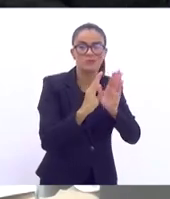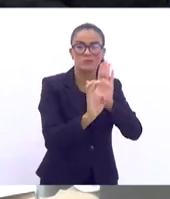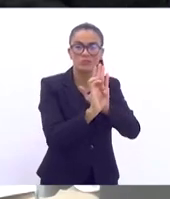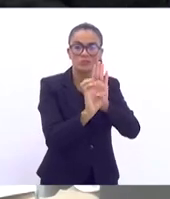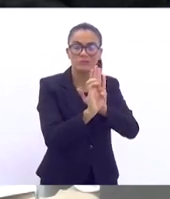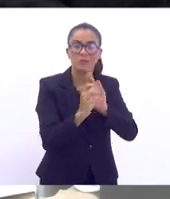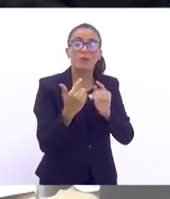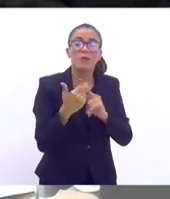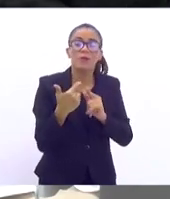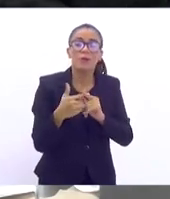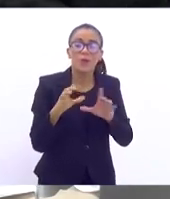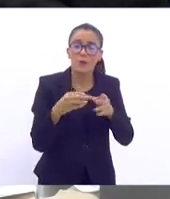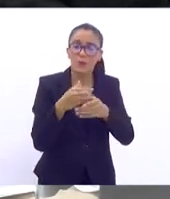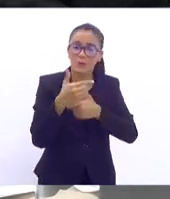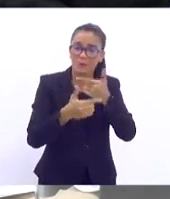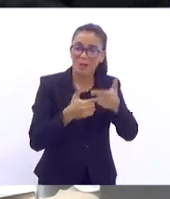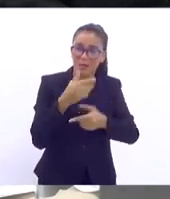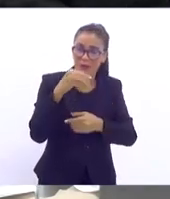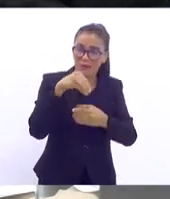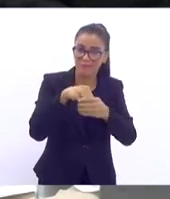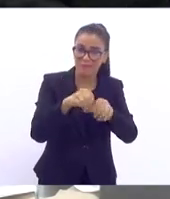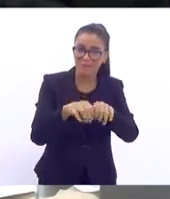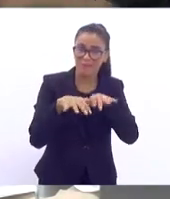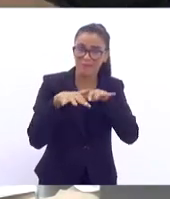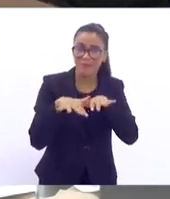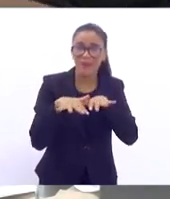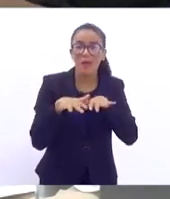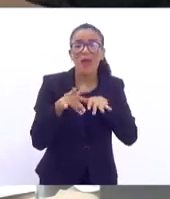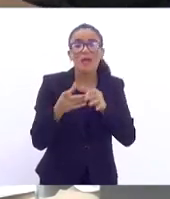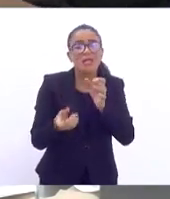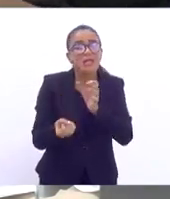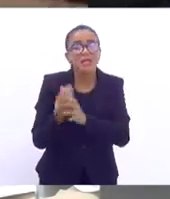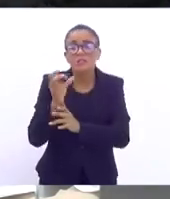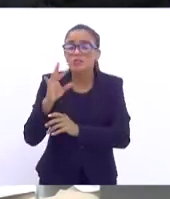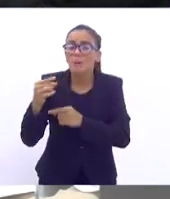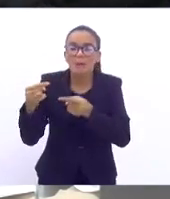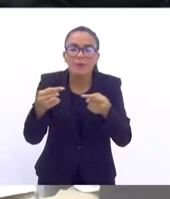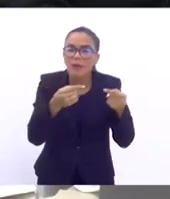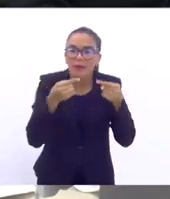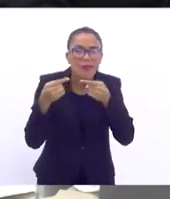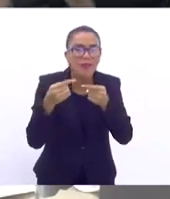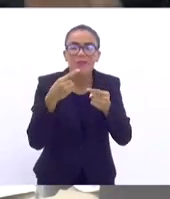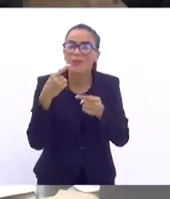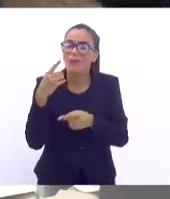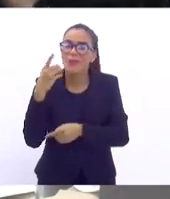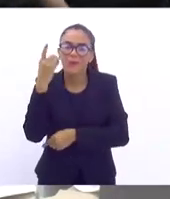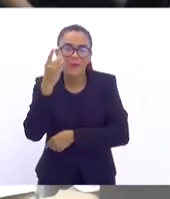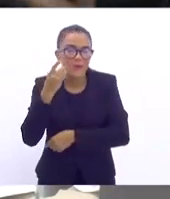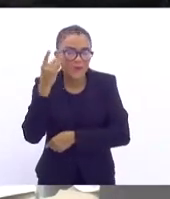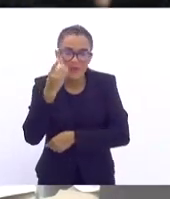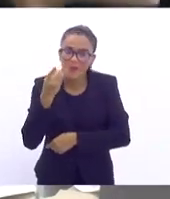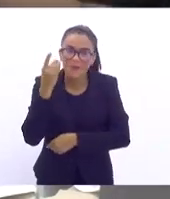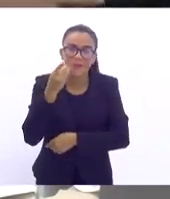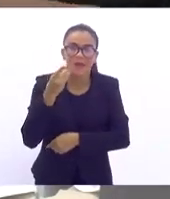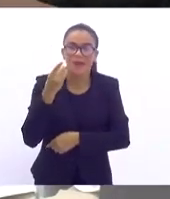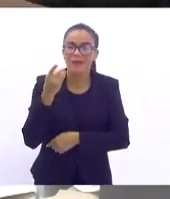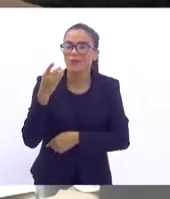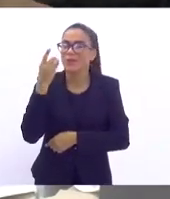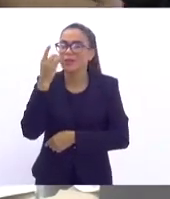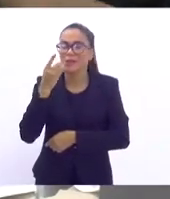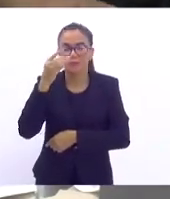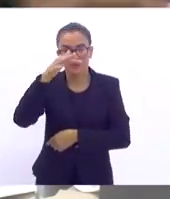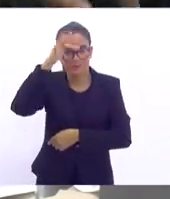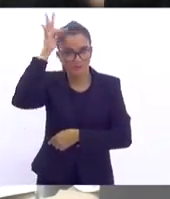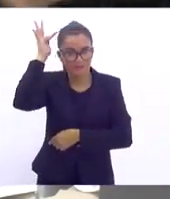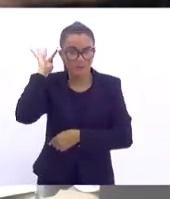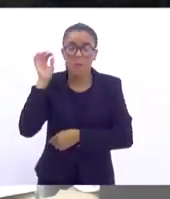a frente é algo que você constrói para diálogo de parlamentares aqui dentro da casa a gente pode por exemplo o deputado federal de Pacheco